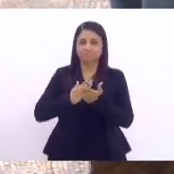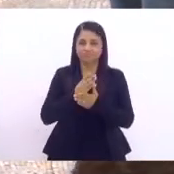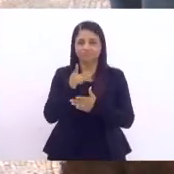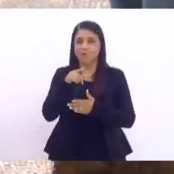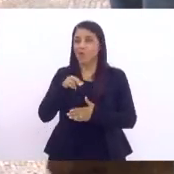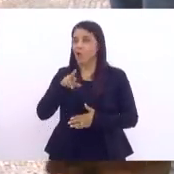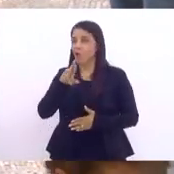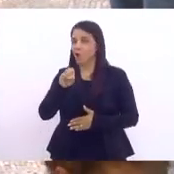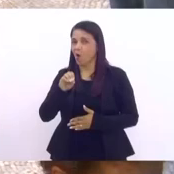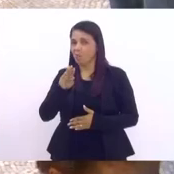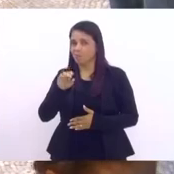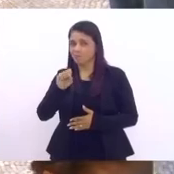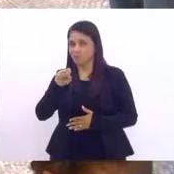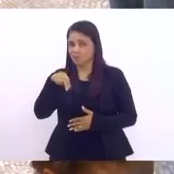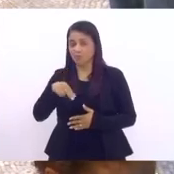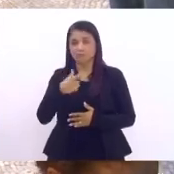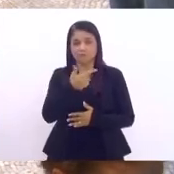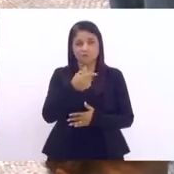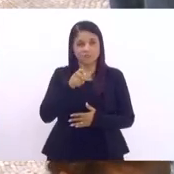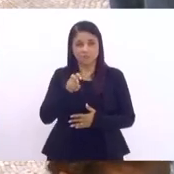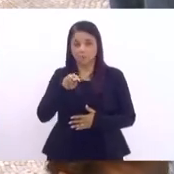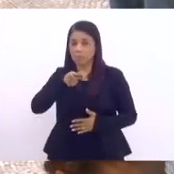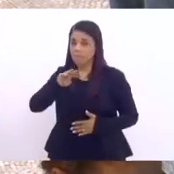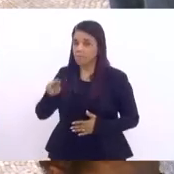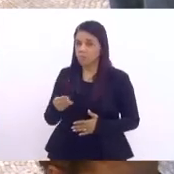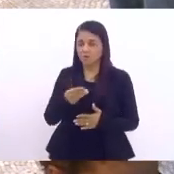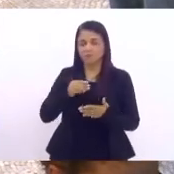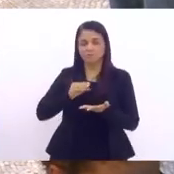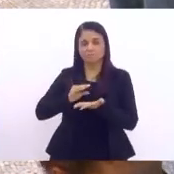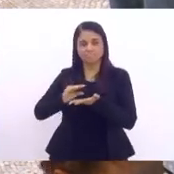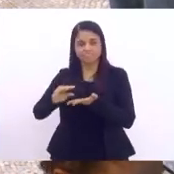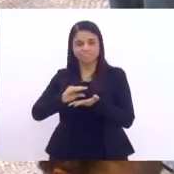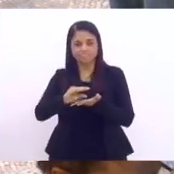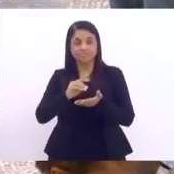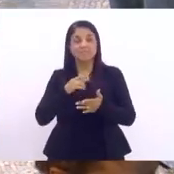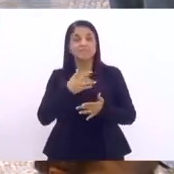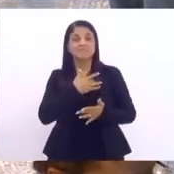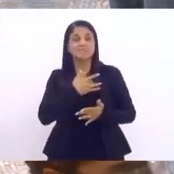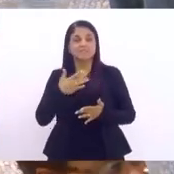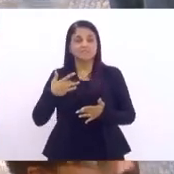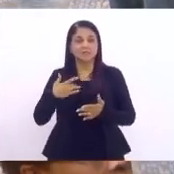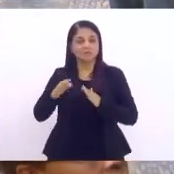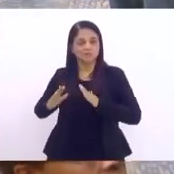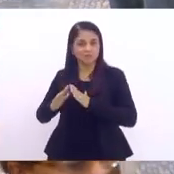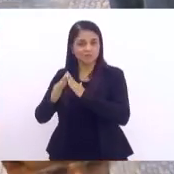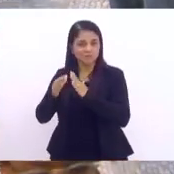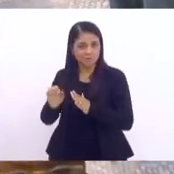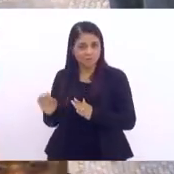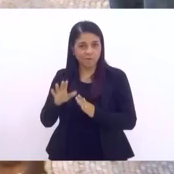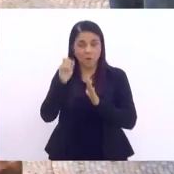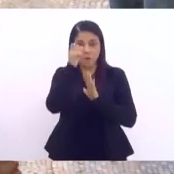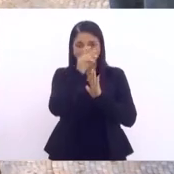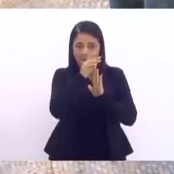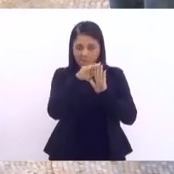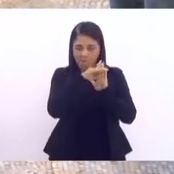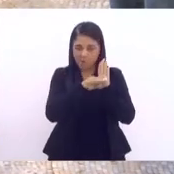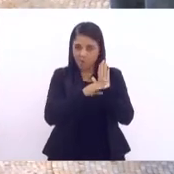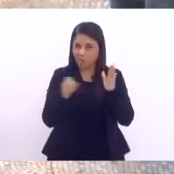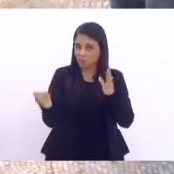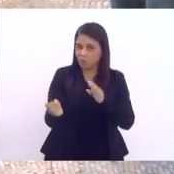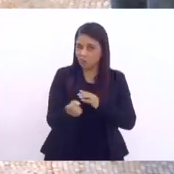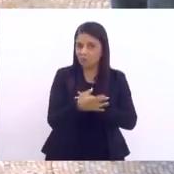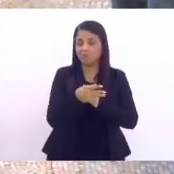milhões para a saúde nas favelas. É um programa inovador que teremos aí a Fiocruz fazendo a relação